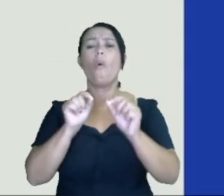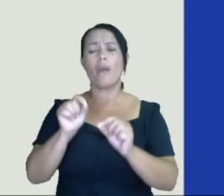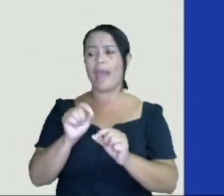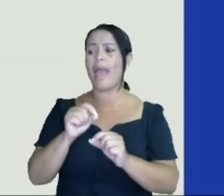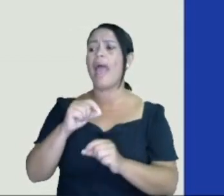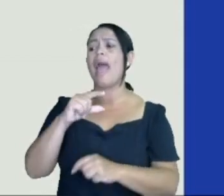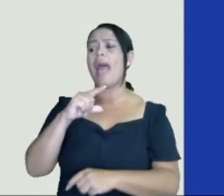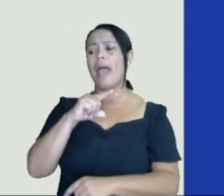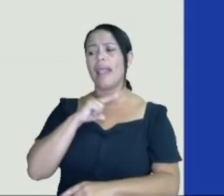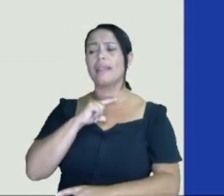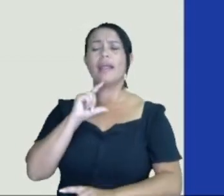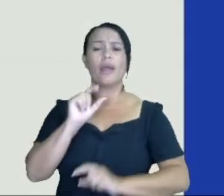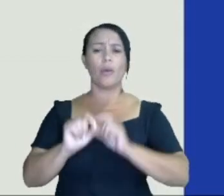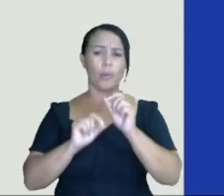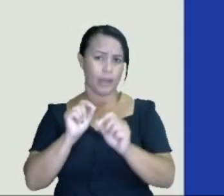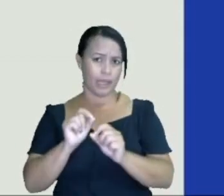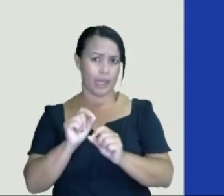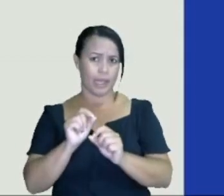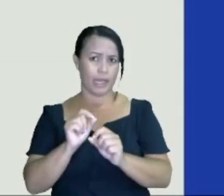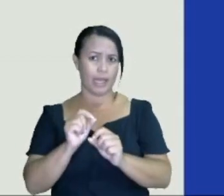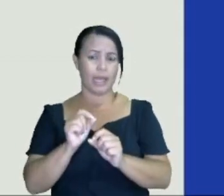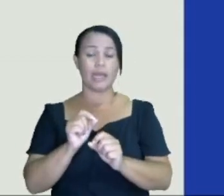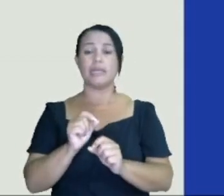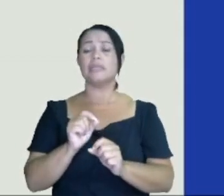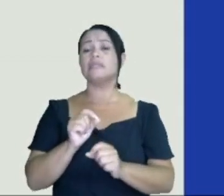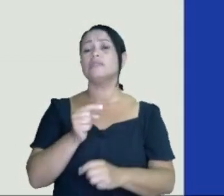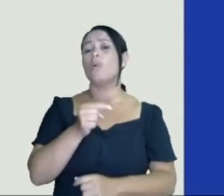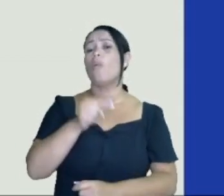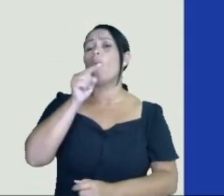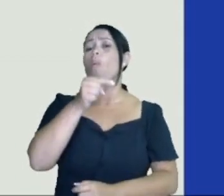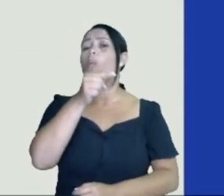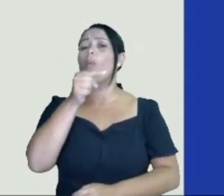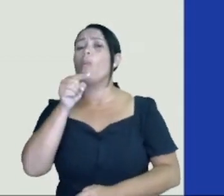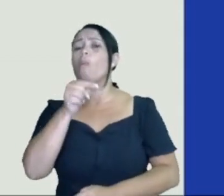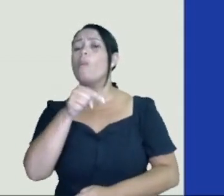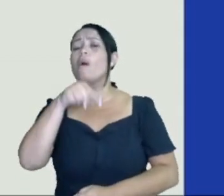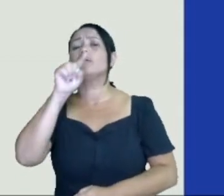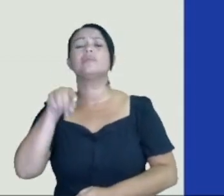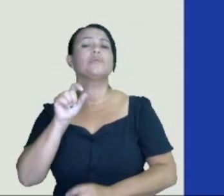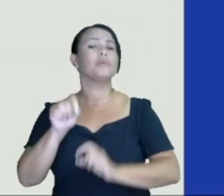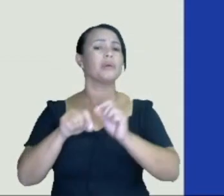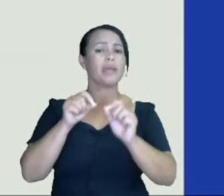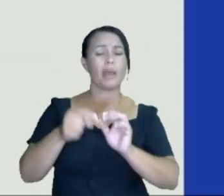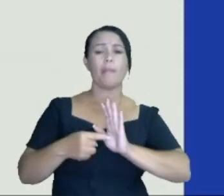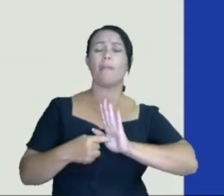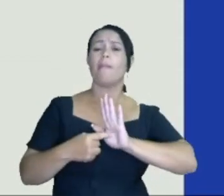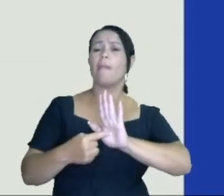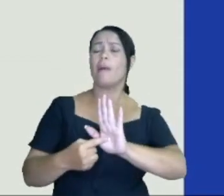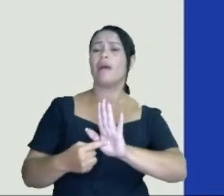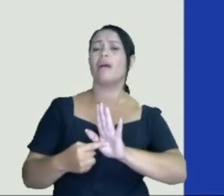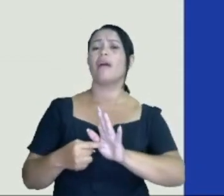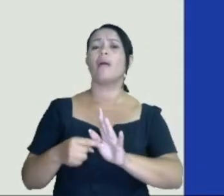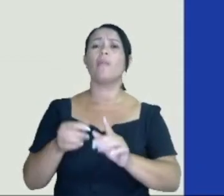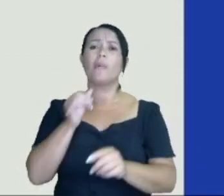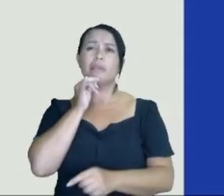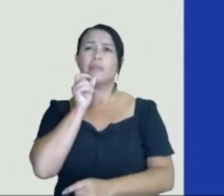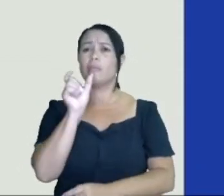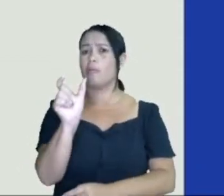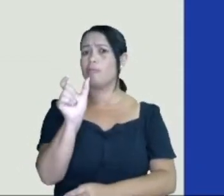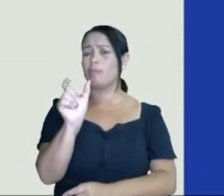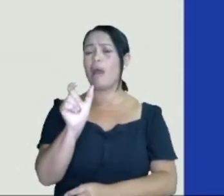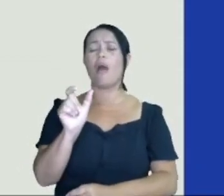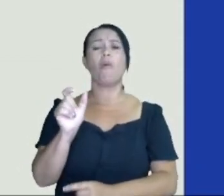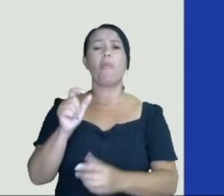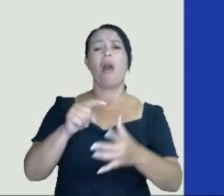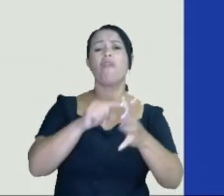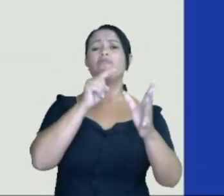na colocação de um acento ortográfico para indicar a pronúncia de uma vogal